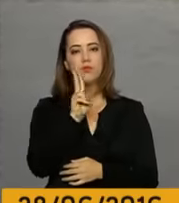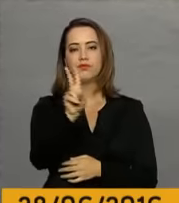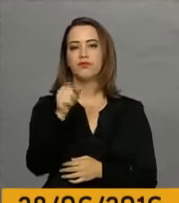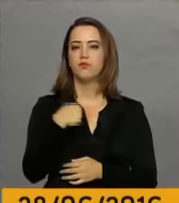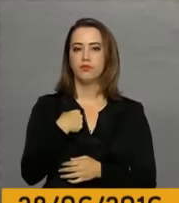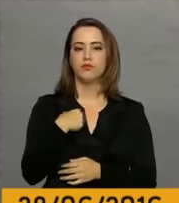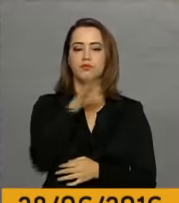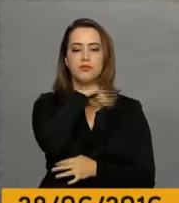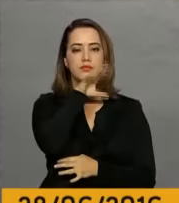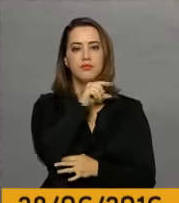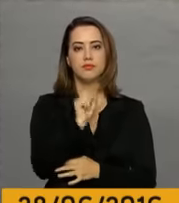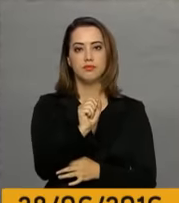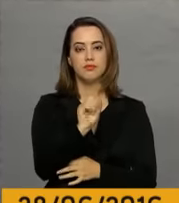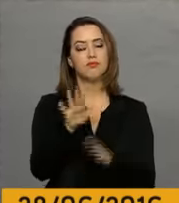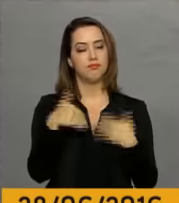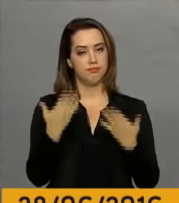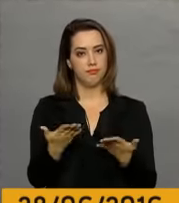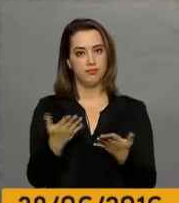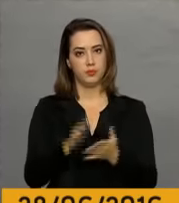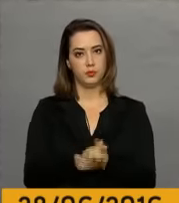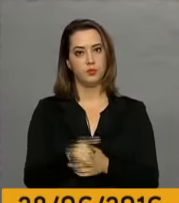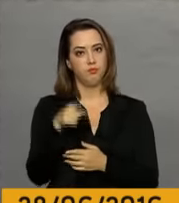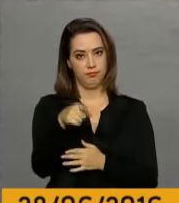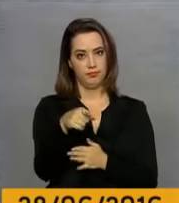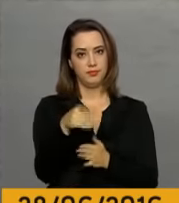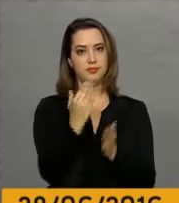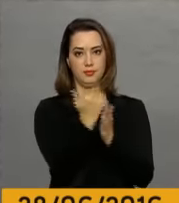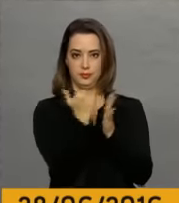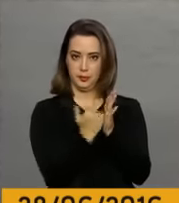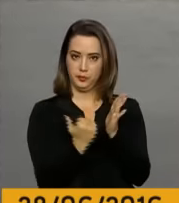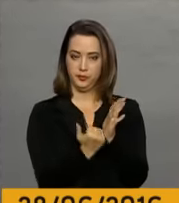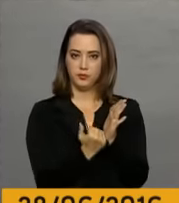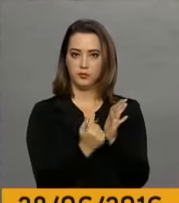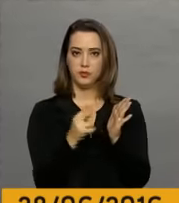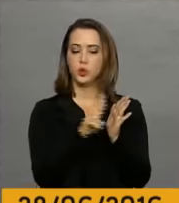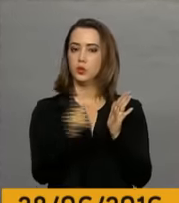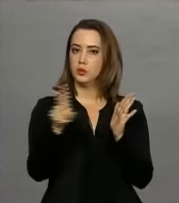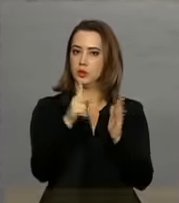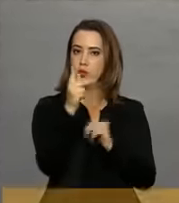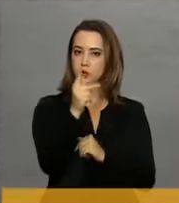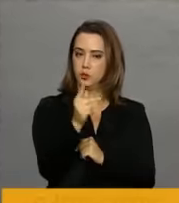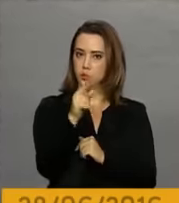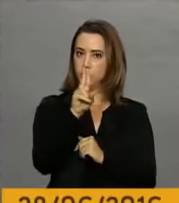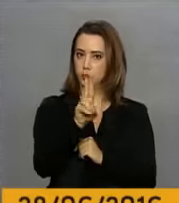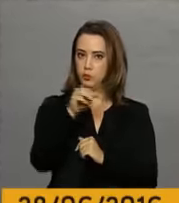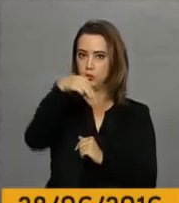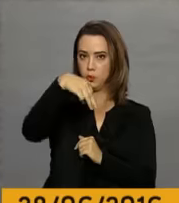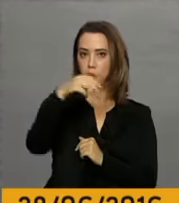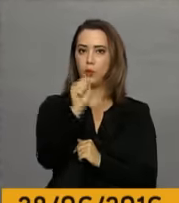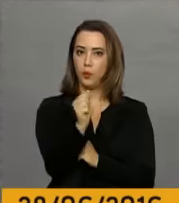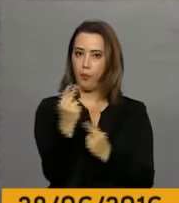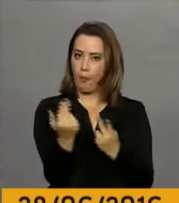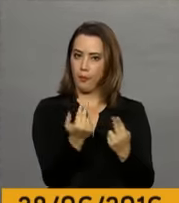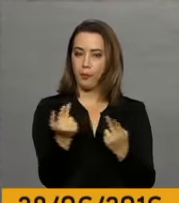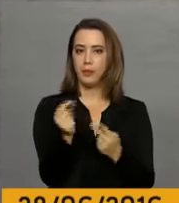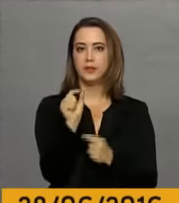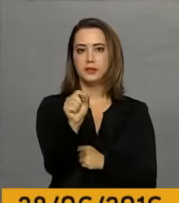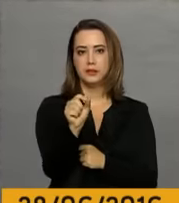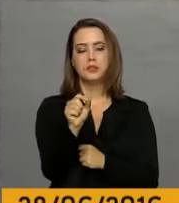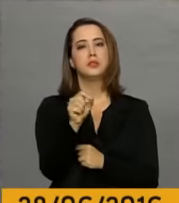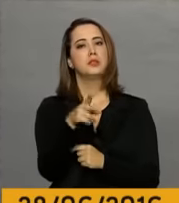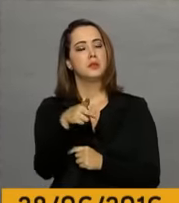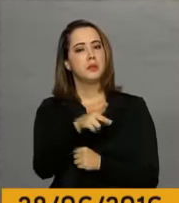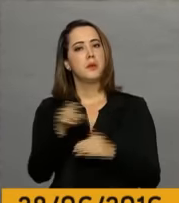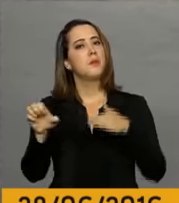puma pois muito bem este projeto chama-se Puma e com isto os senhores